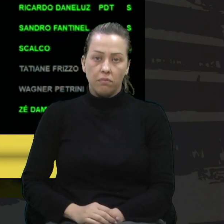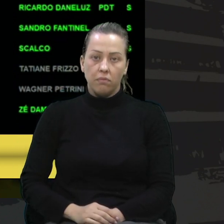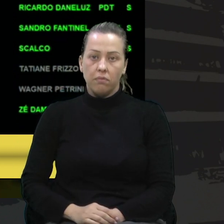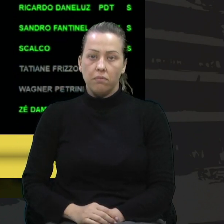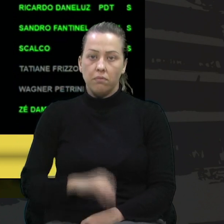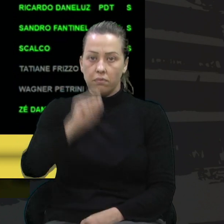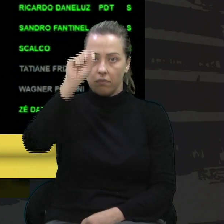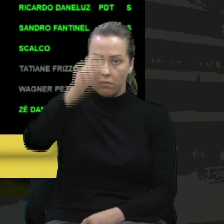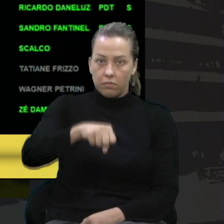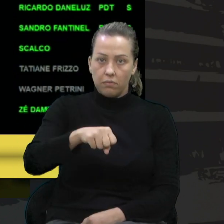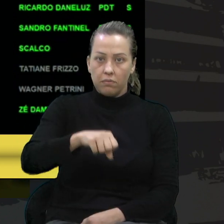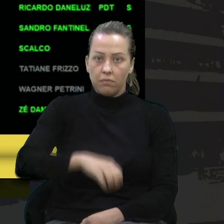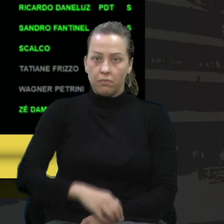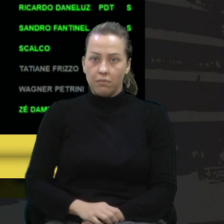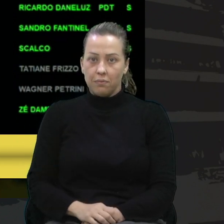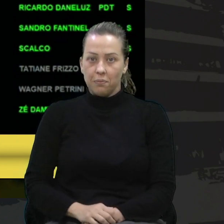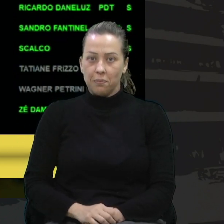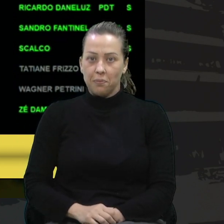Sim.